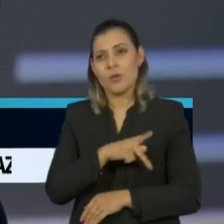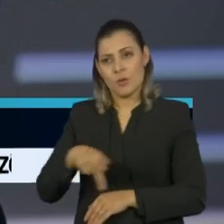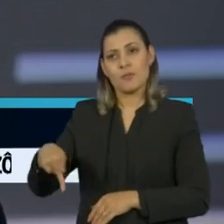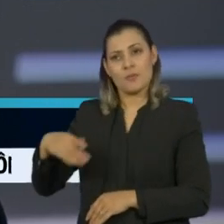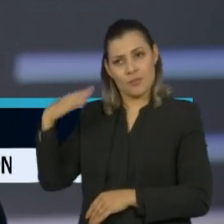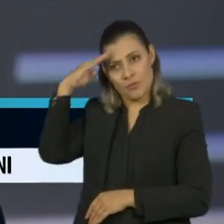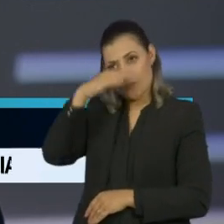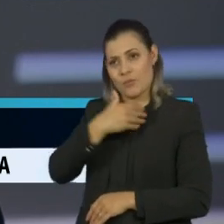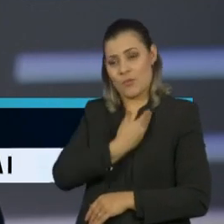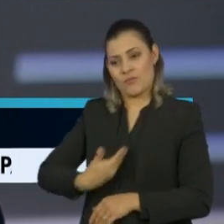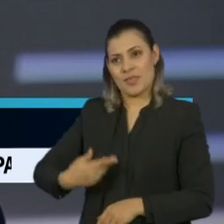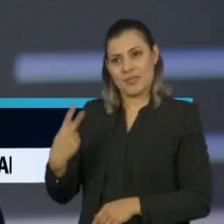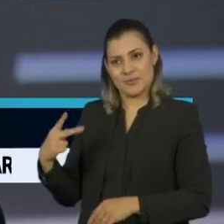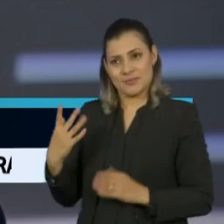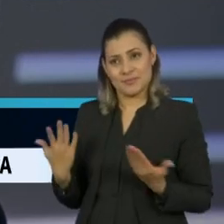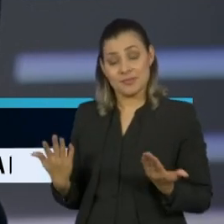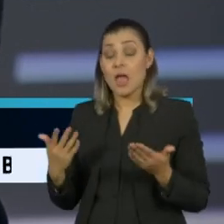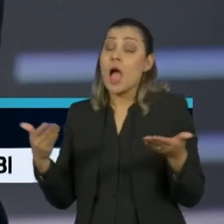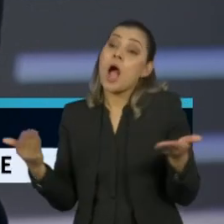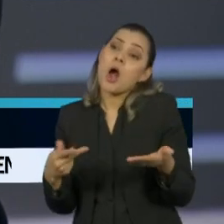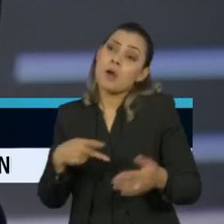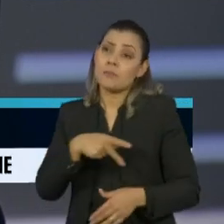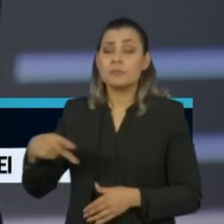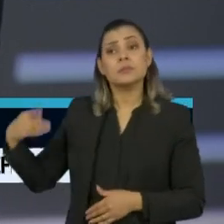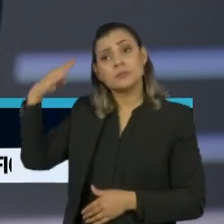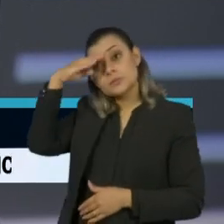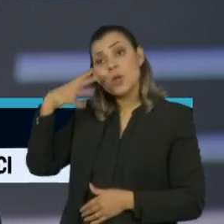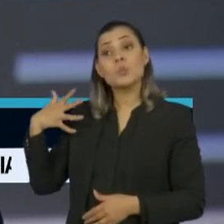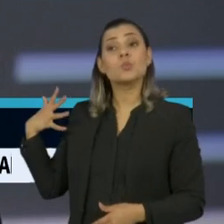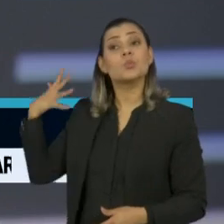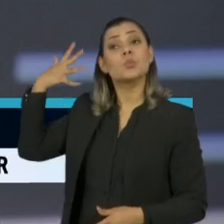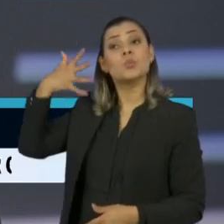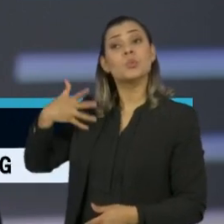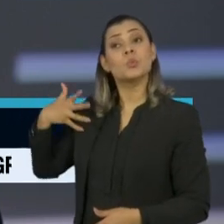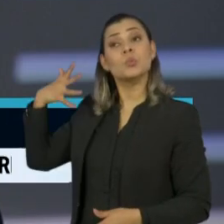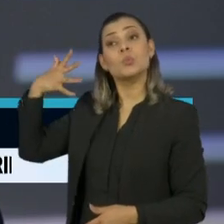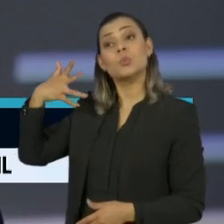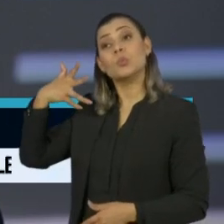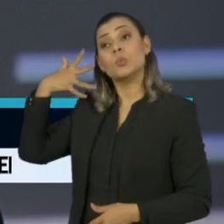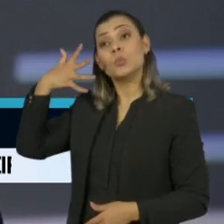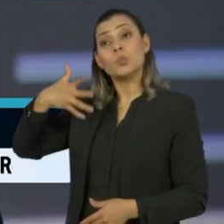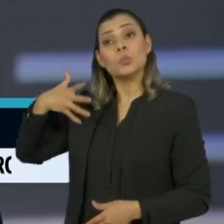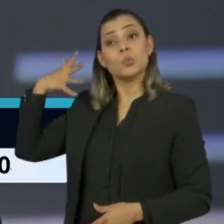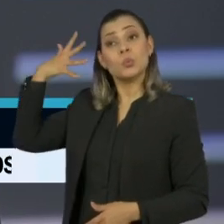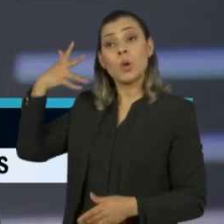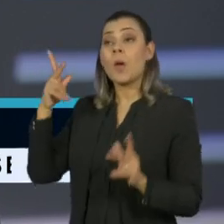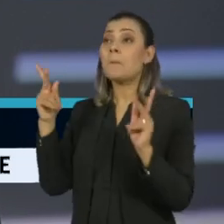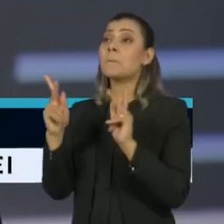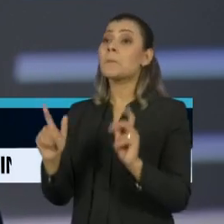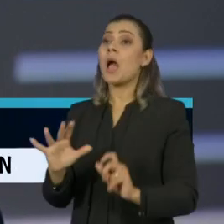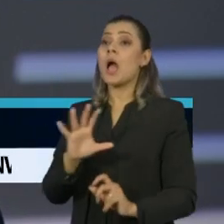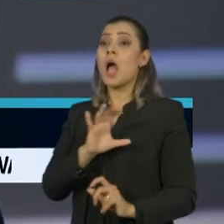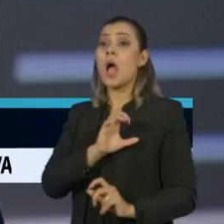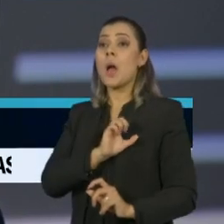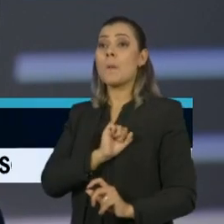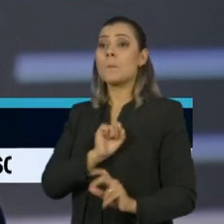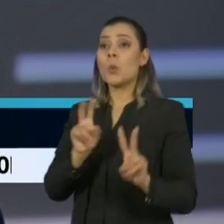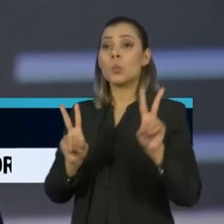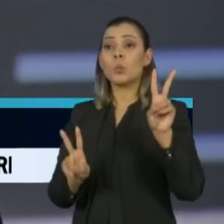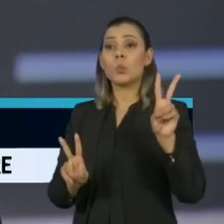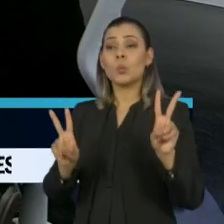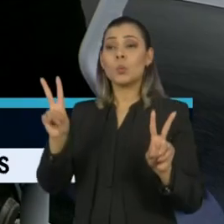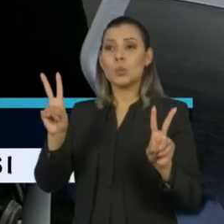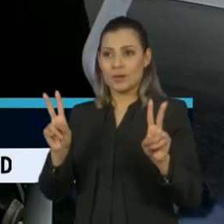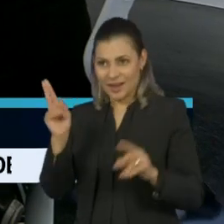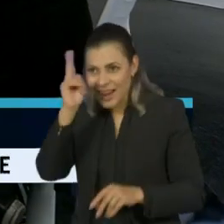e ele agora tá com esse discurso aquele discurso tipo bolsonarinho paz e amor tu né na época que